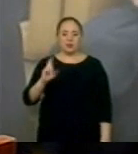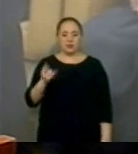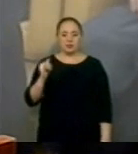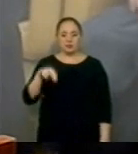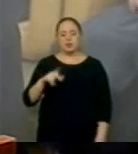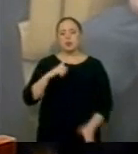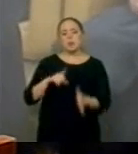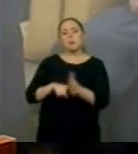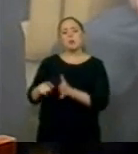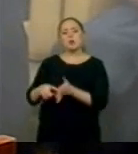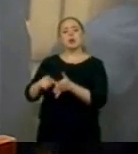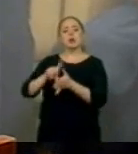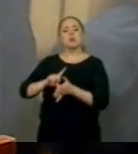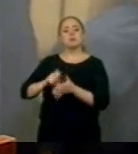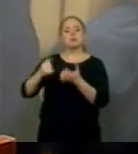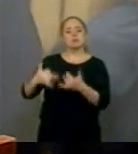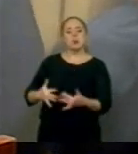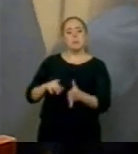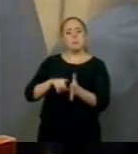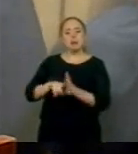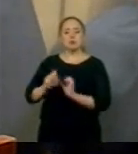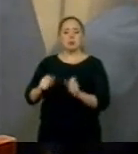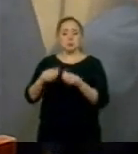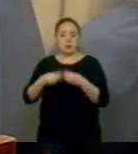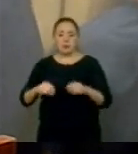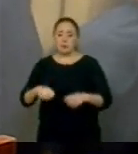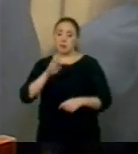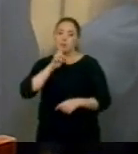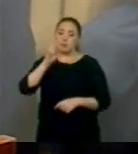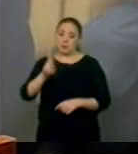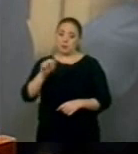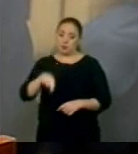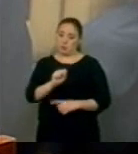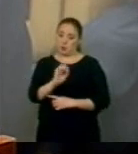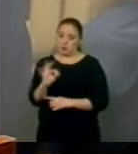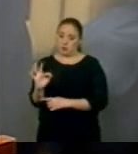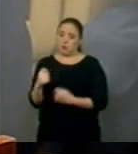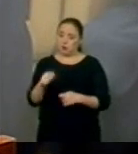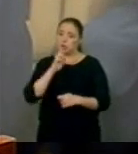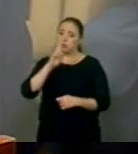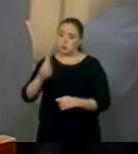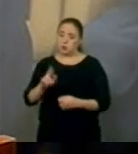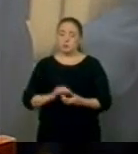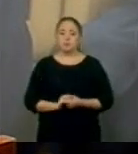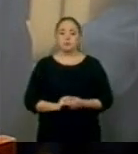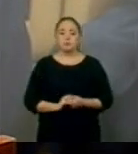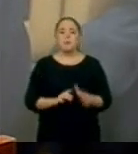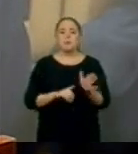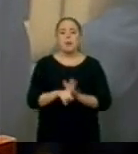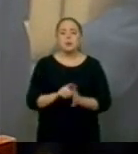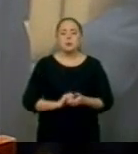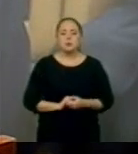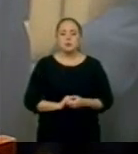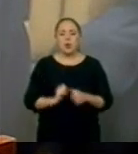uma pergunta antecedente, uma pergunta prejudicial que precisa ser respondida por essa corte. Essa pergunta é: podem